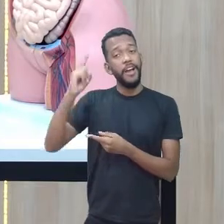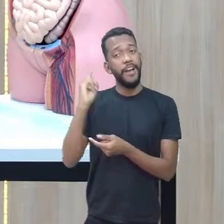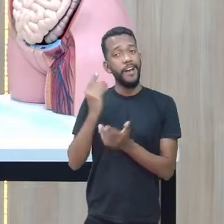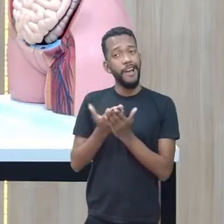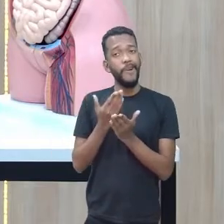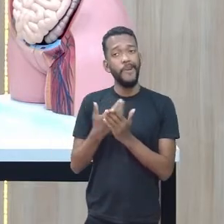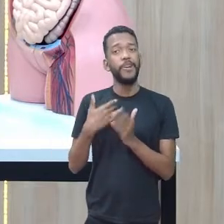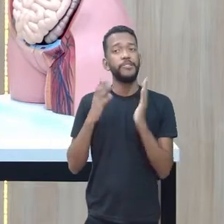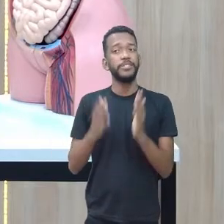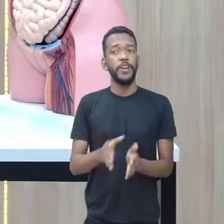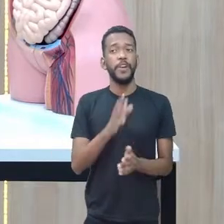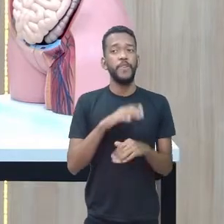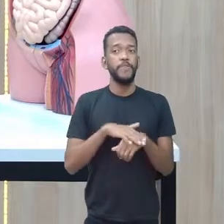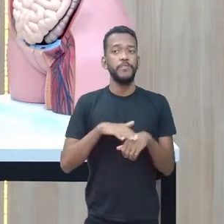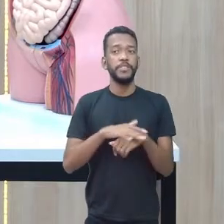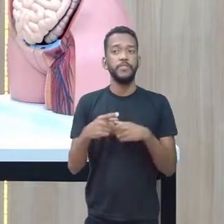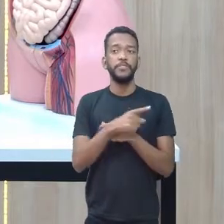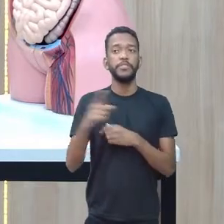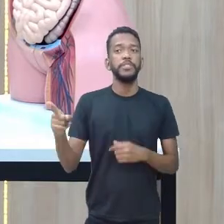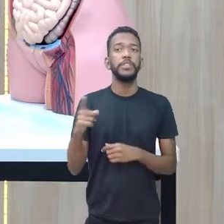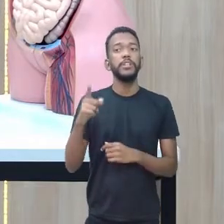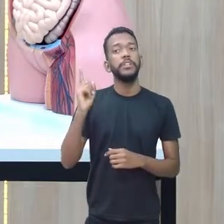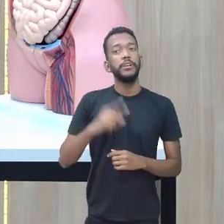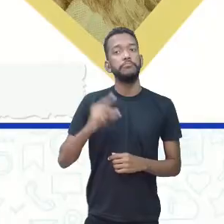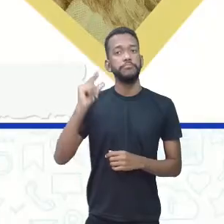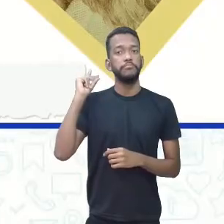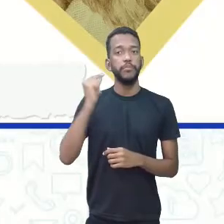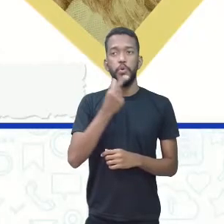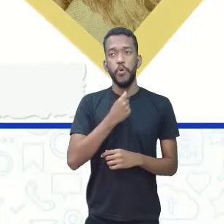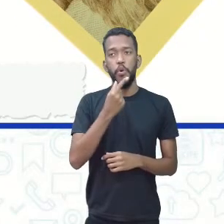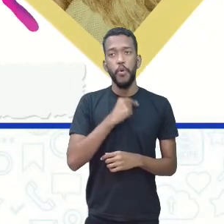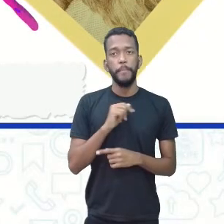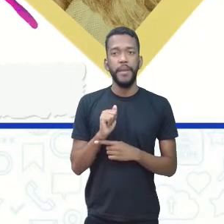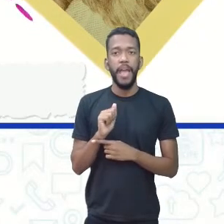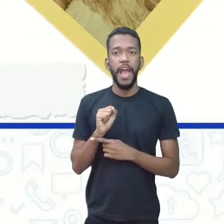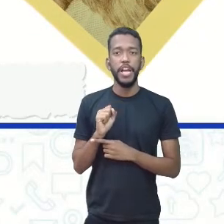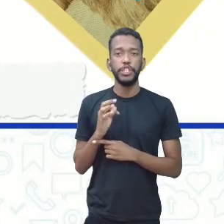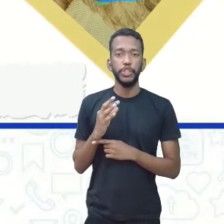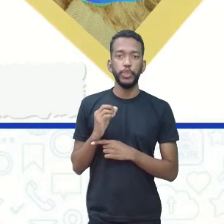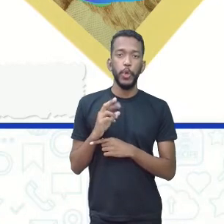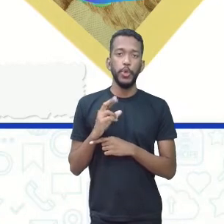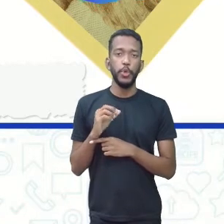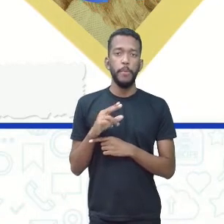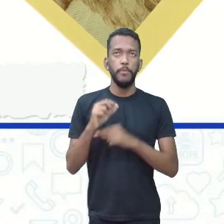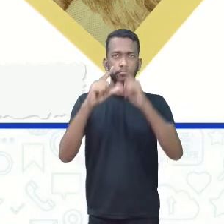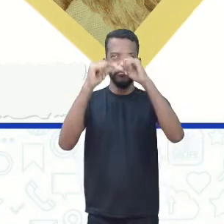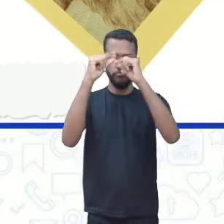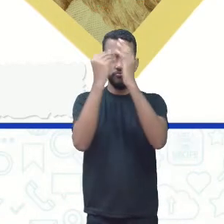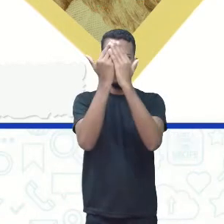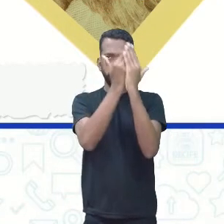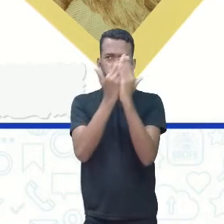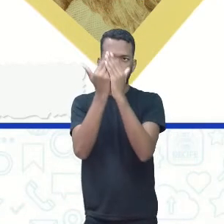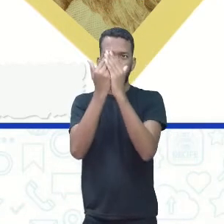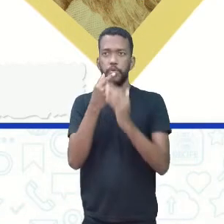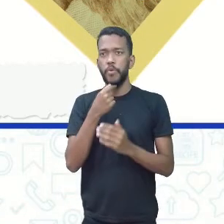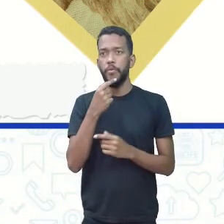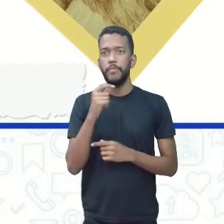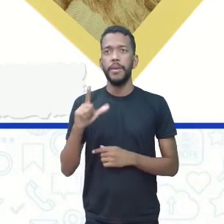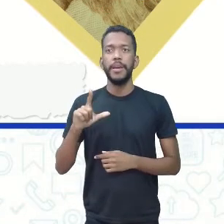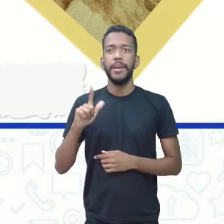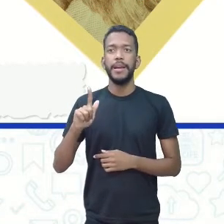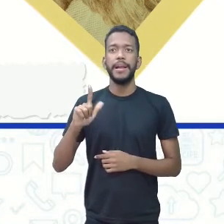vocês sobre esse grande estudioso, esse grande cientista, um astrônomo, que é Galileu Galilei, que